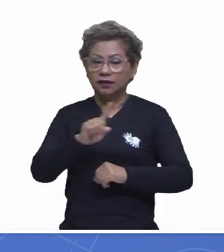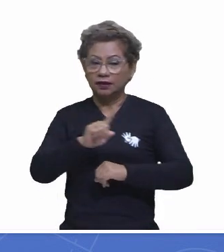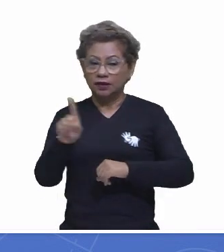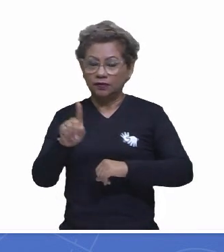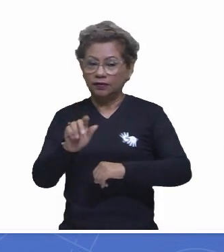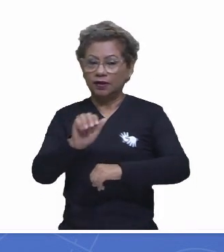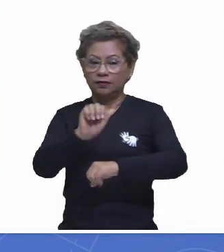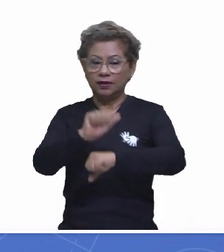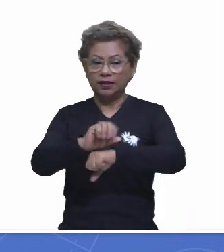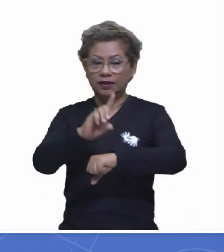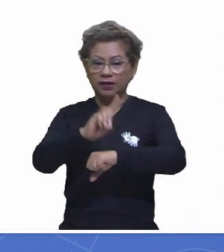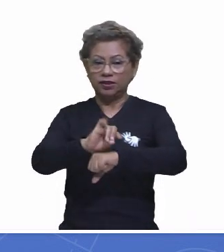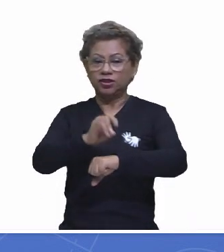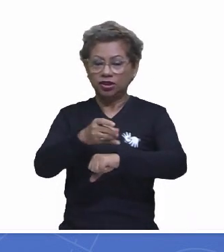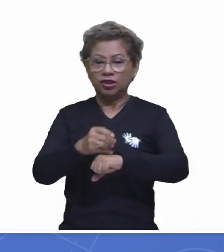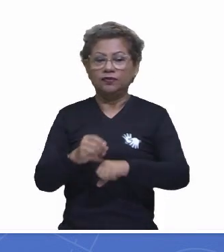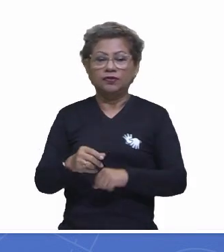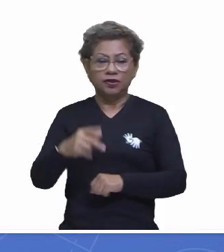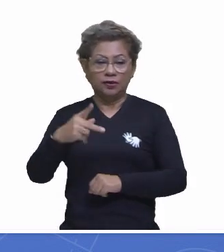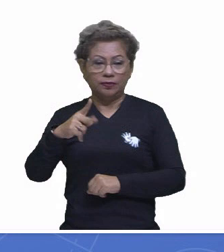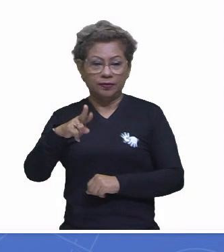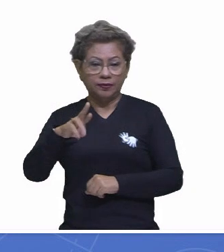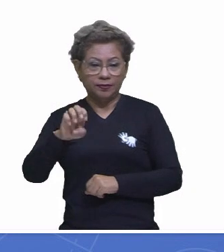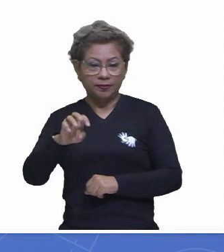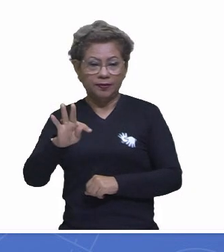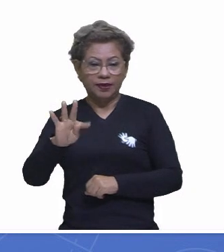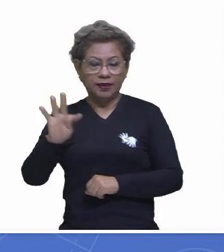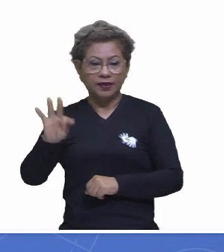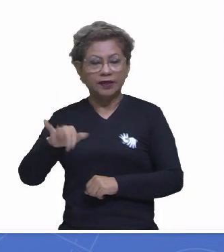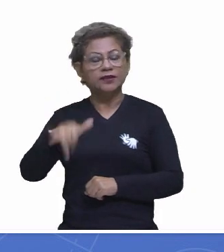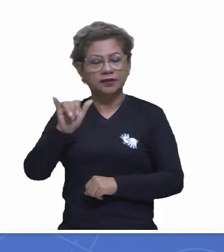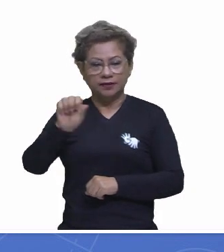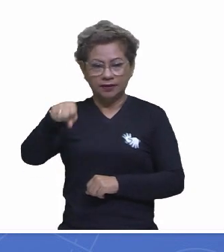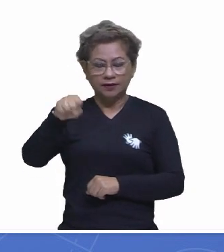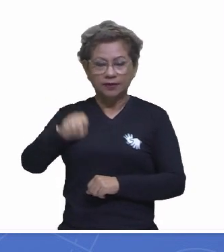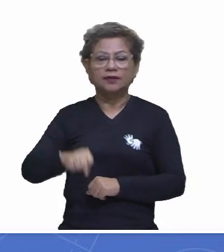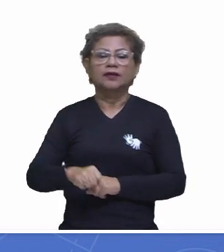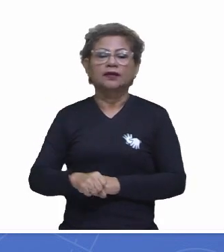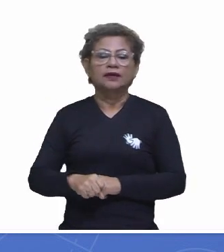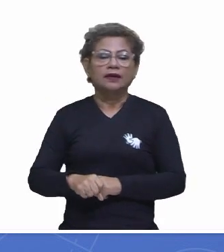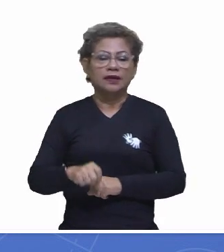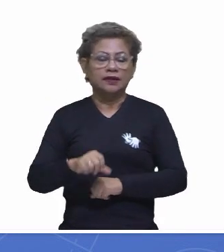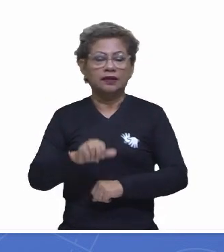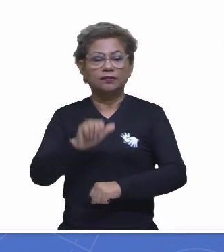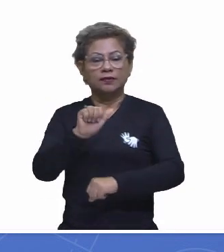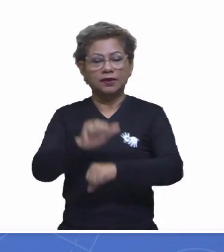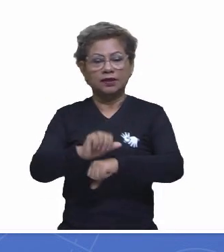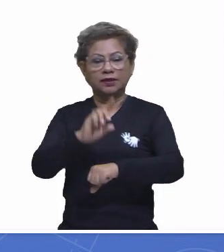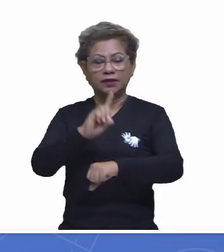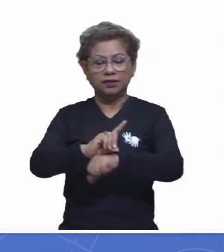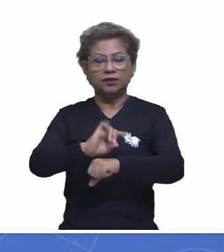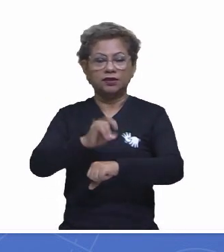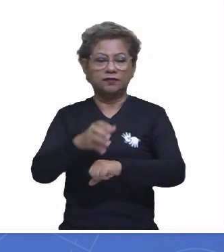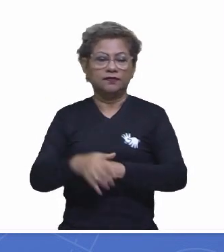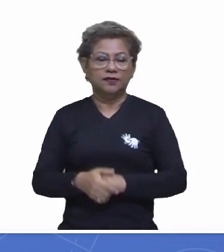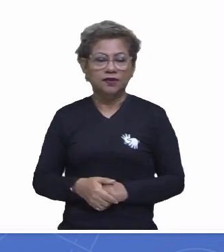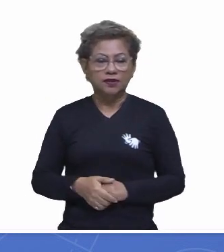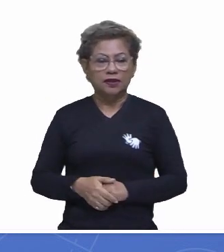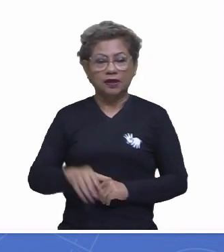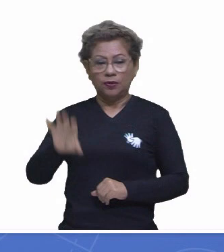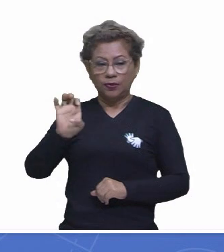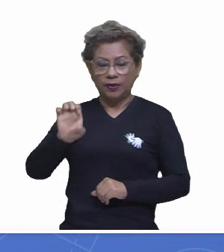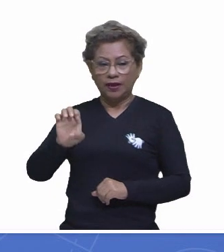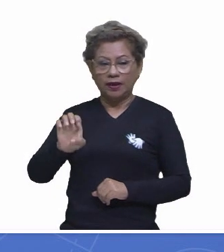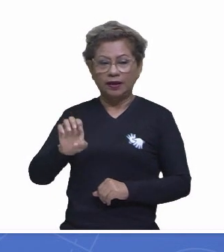adjetivo. Letter E, nós temos, então, forest, que é floresta, não é um adjetivo.